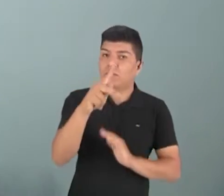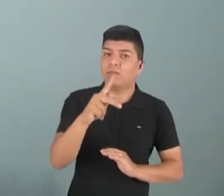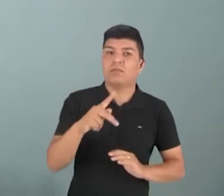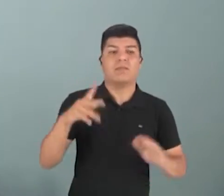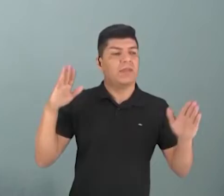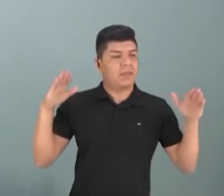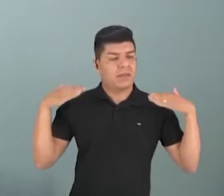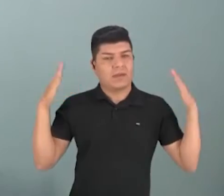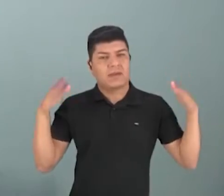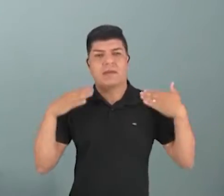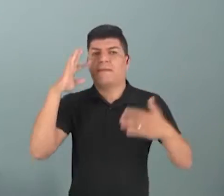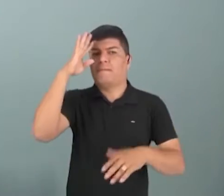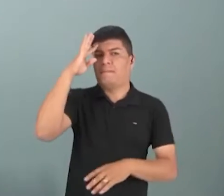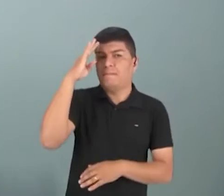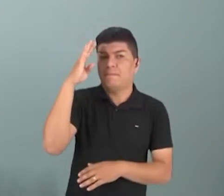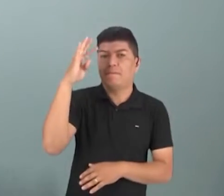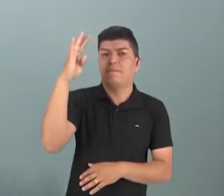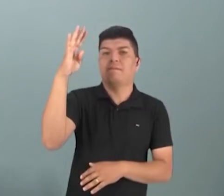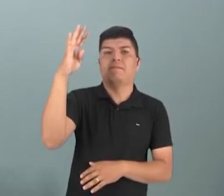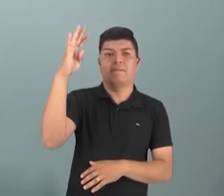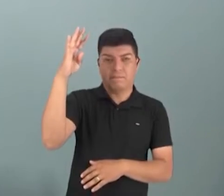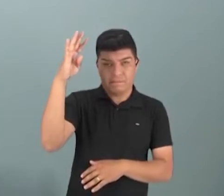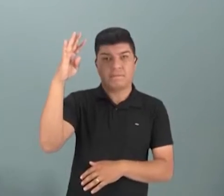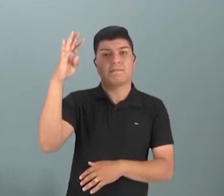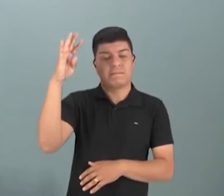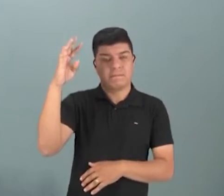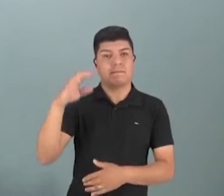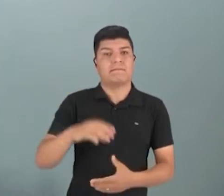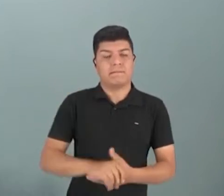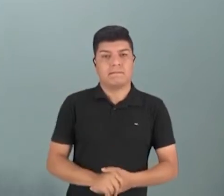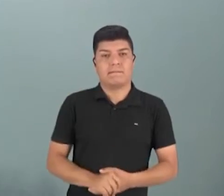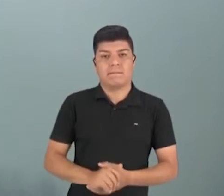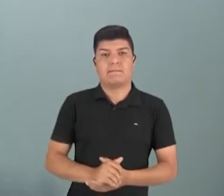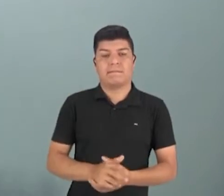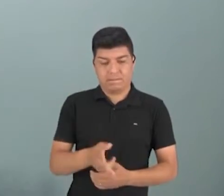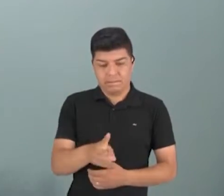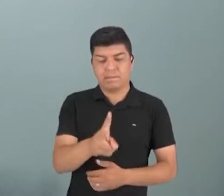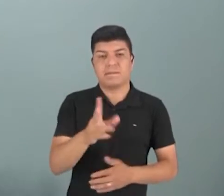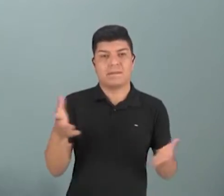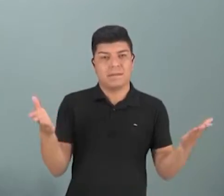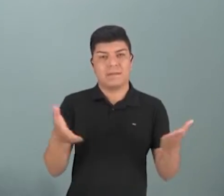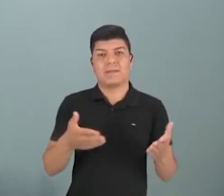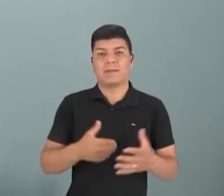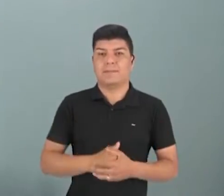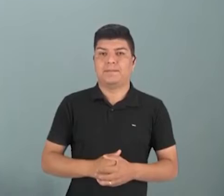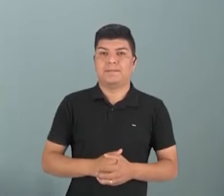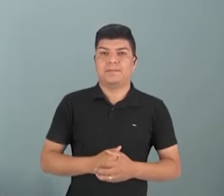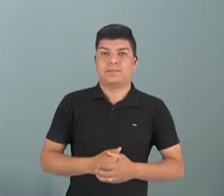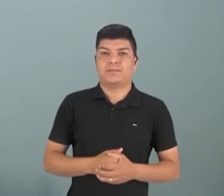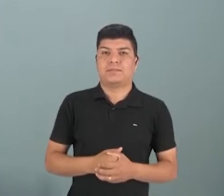era Alegre Sonhadora isso mesmo vamos lá continuar